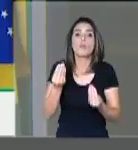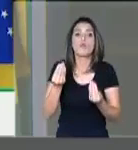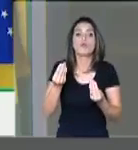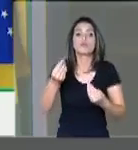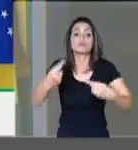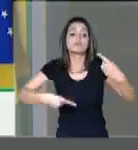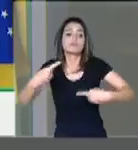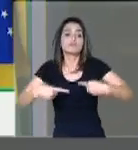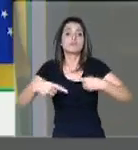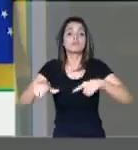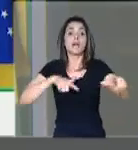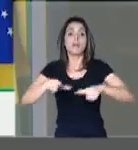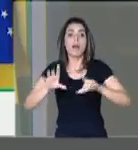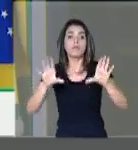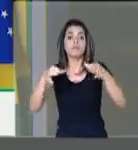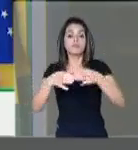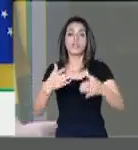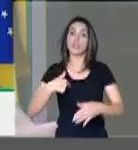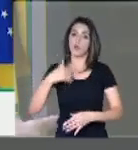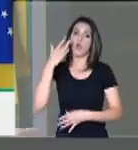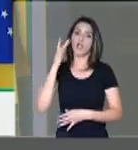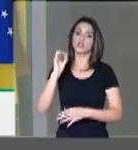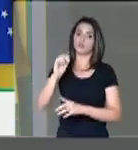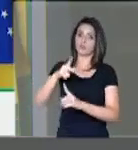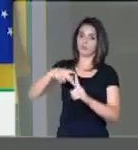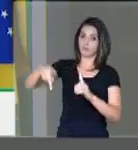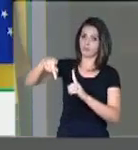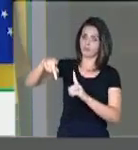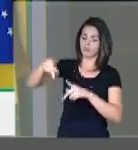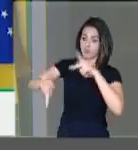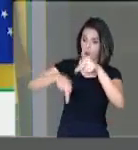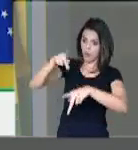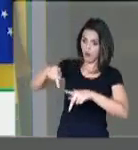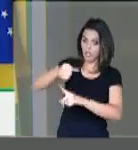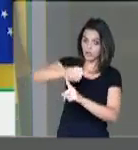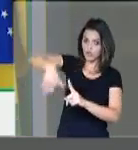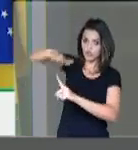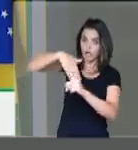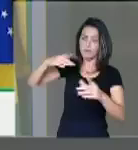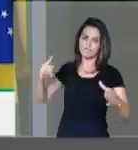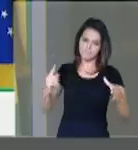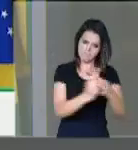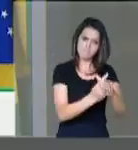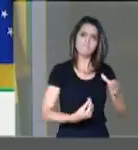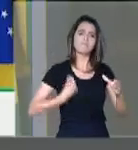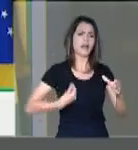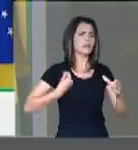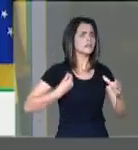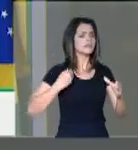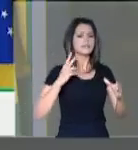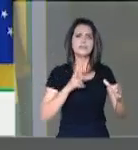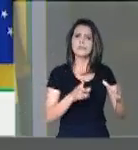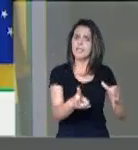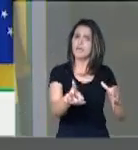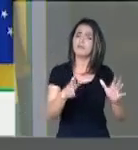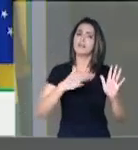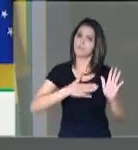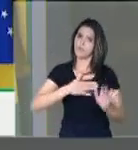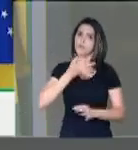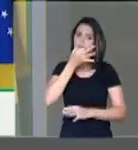porque eu sou daquelas que acha que a participação popular tem que ser priorizados em vídeo fato